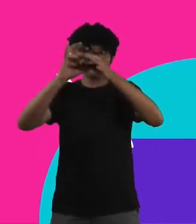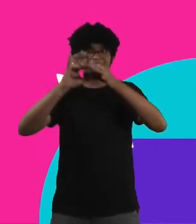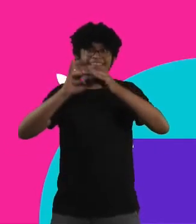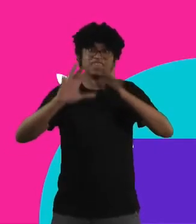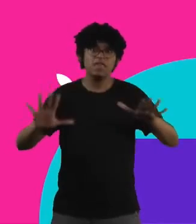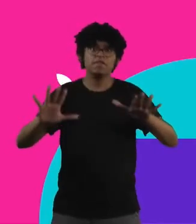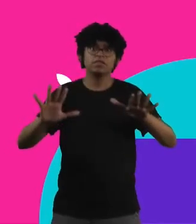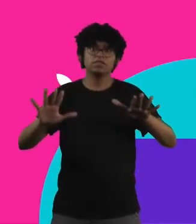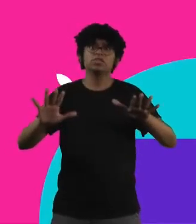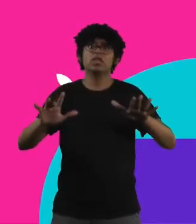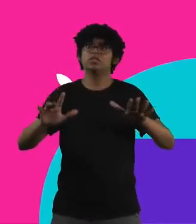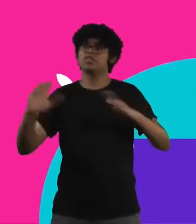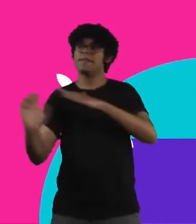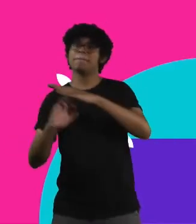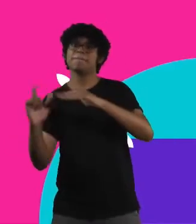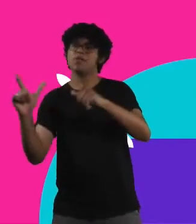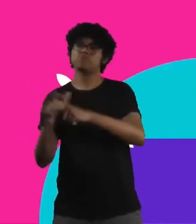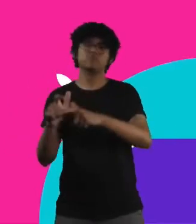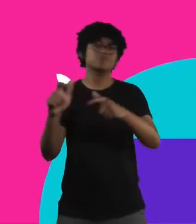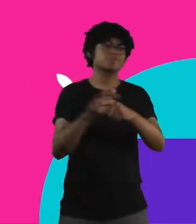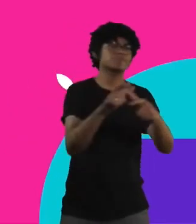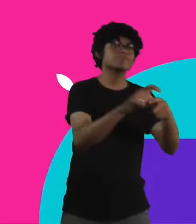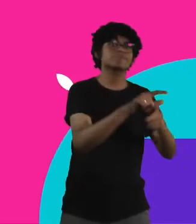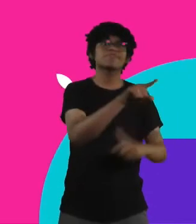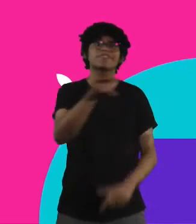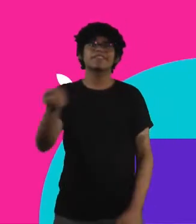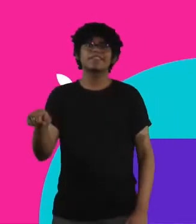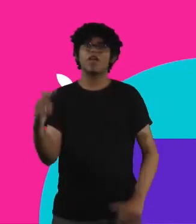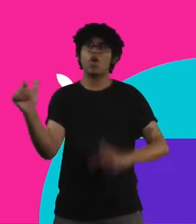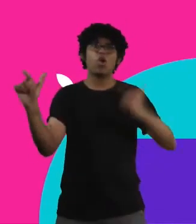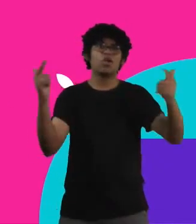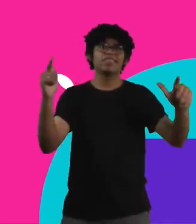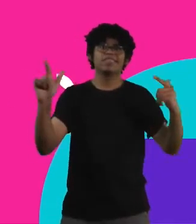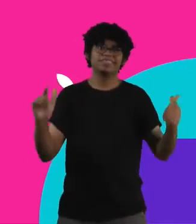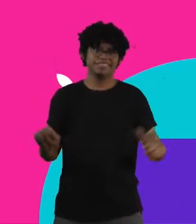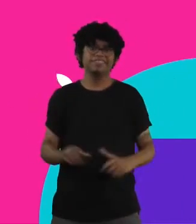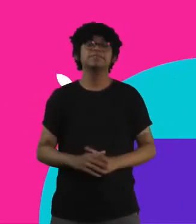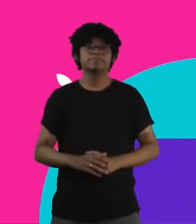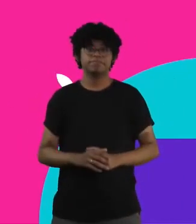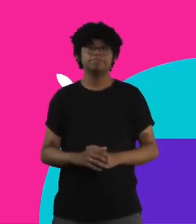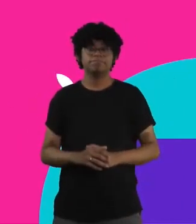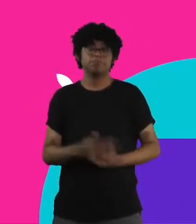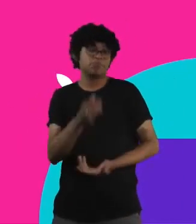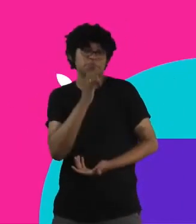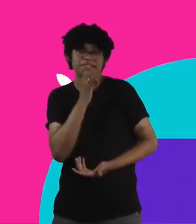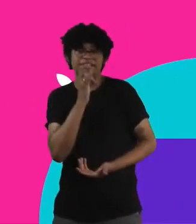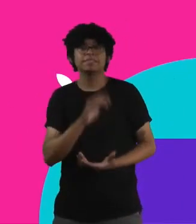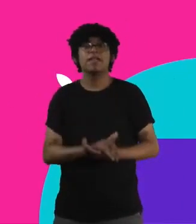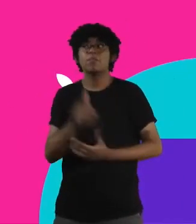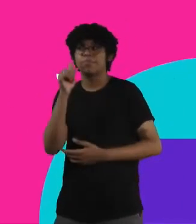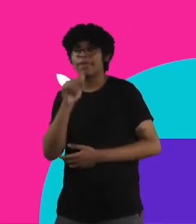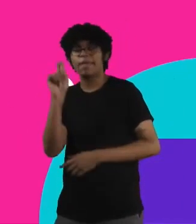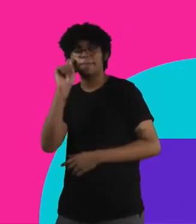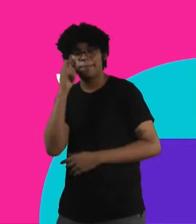de outros pequenos negócios, né? Então, se como um caso muito comum, a mulher